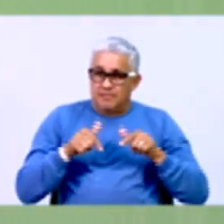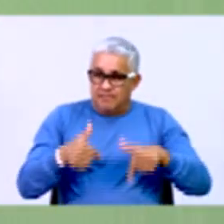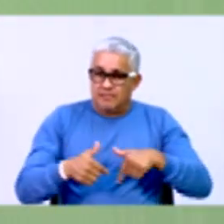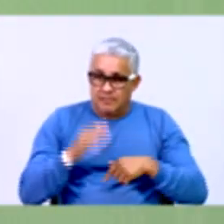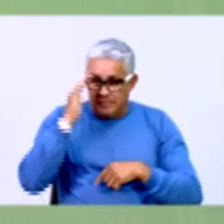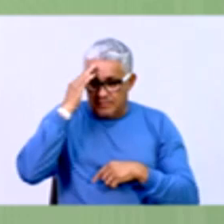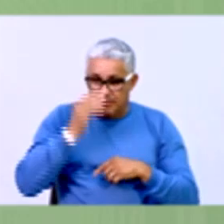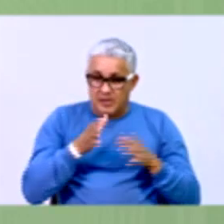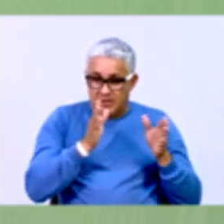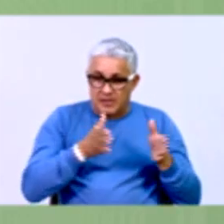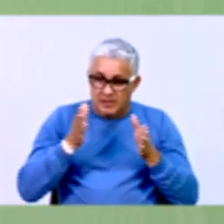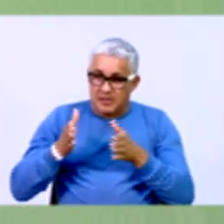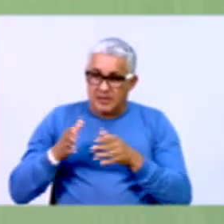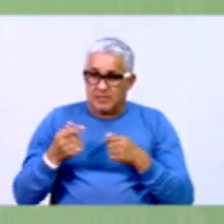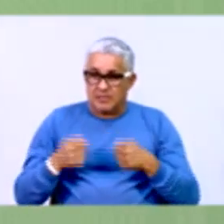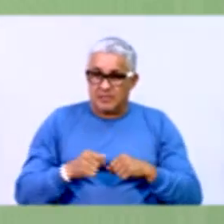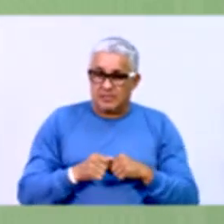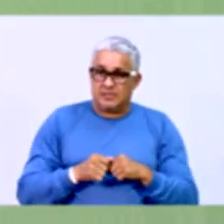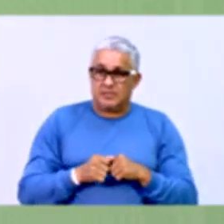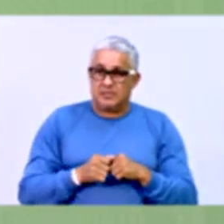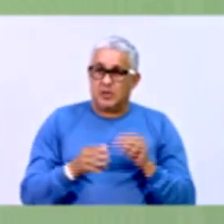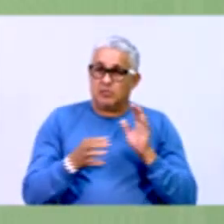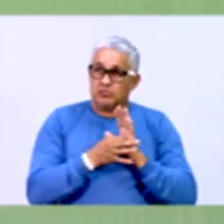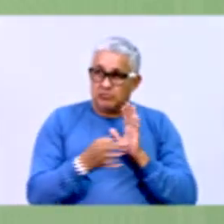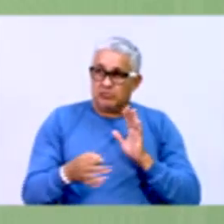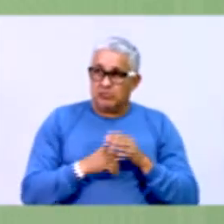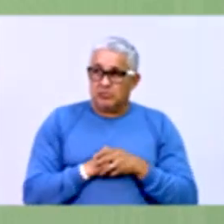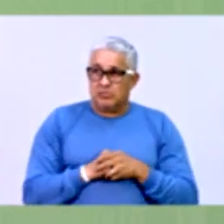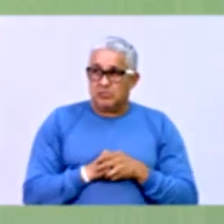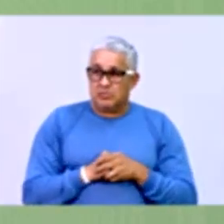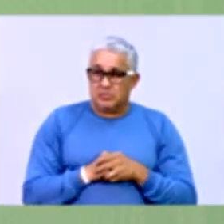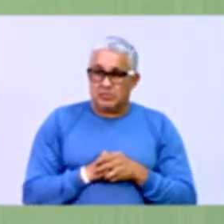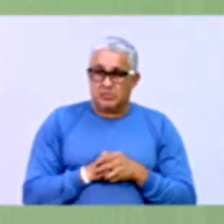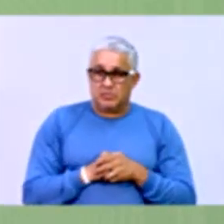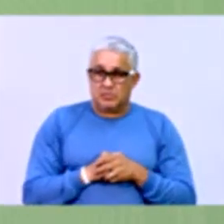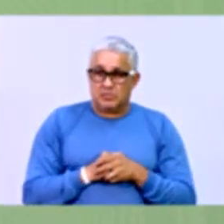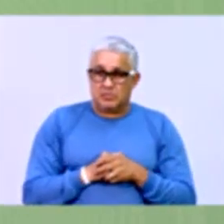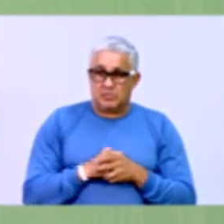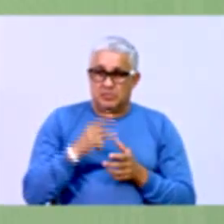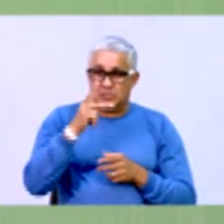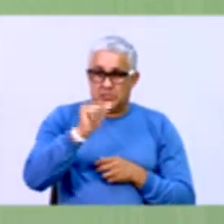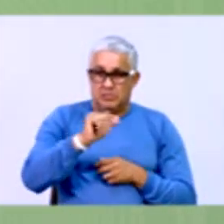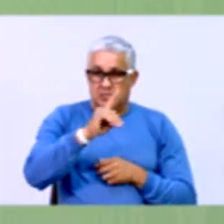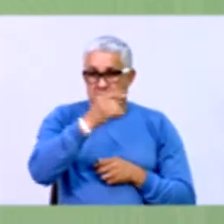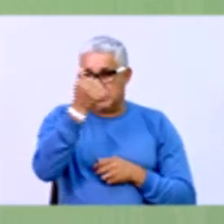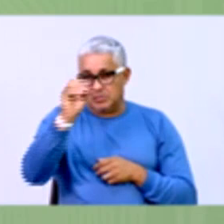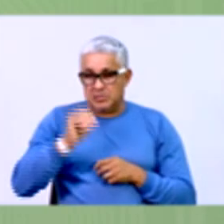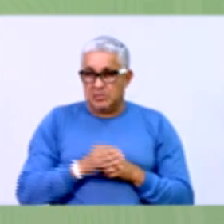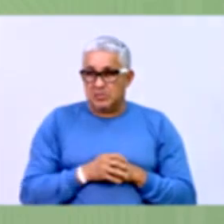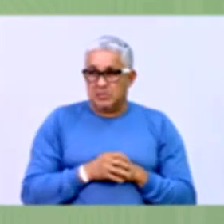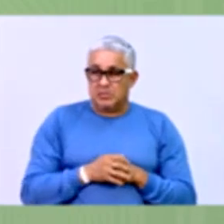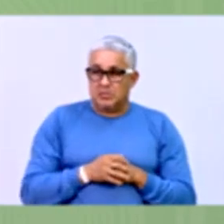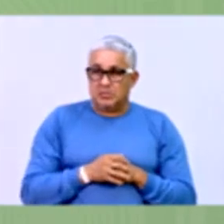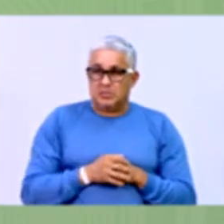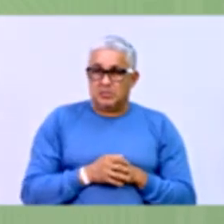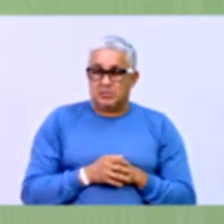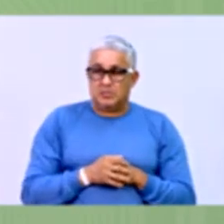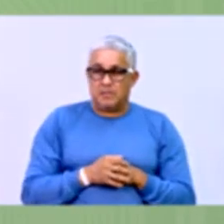mas Exatamente. são etapas que são sugeridas, lembra do Isaac lá, que são padrões, boas práticas que são sugeridas,